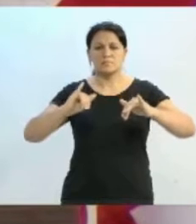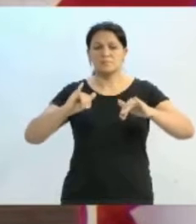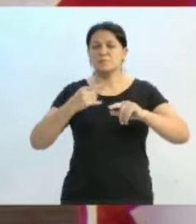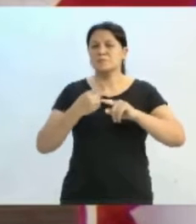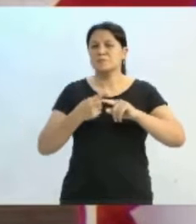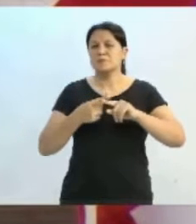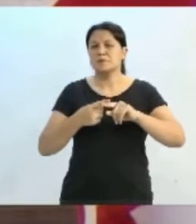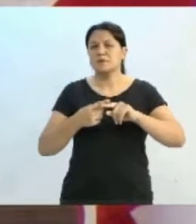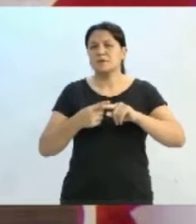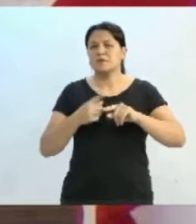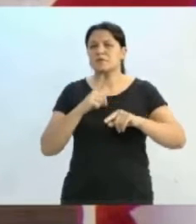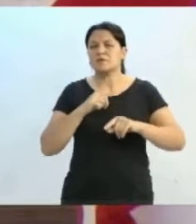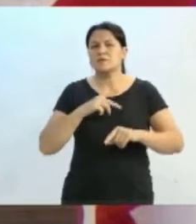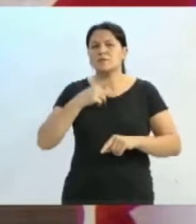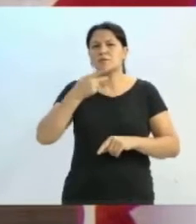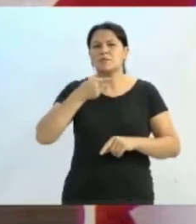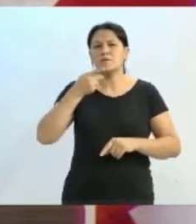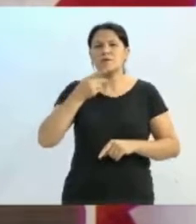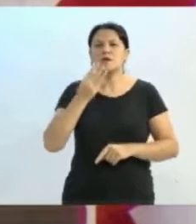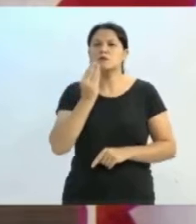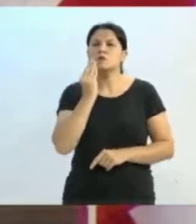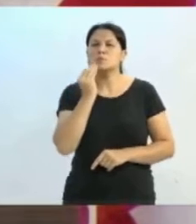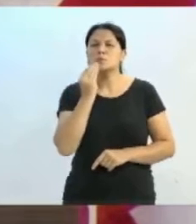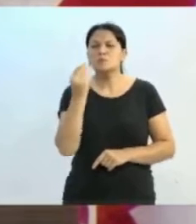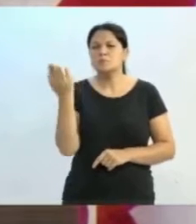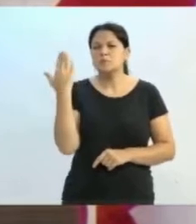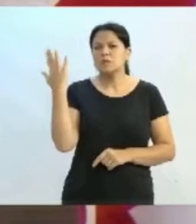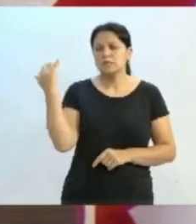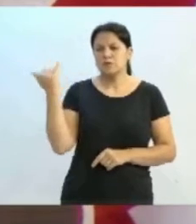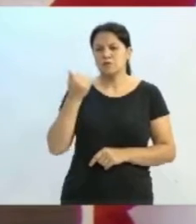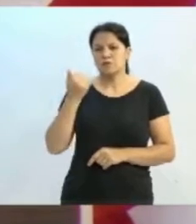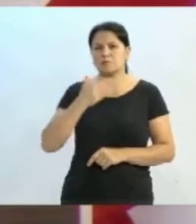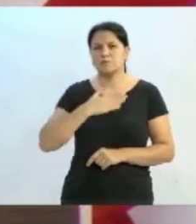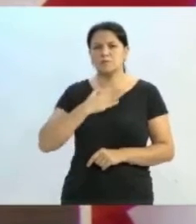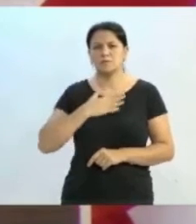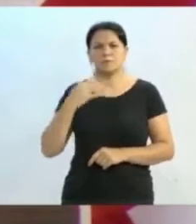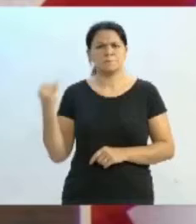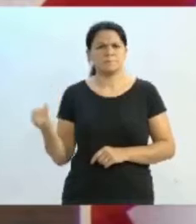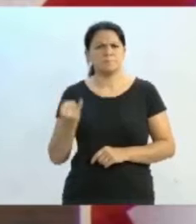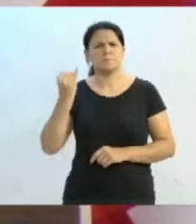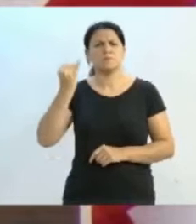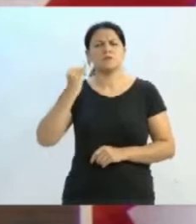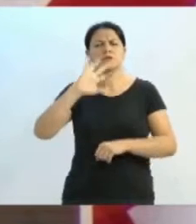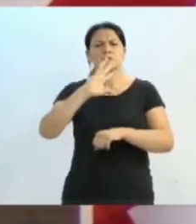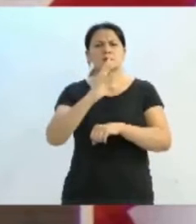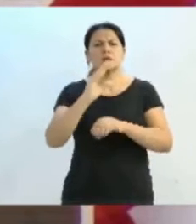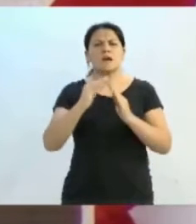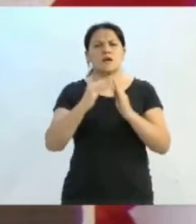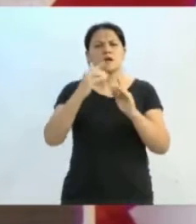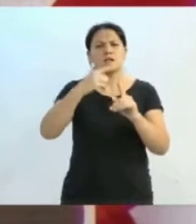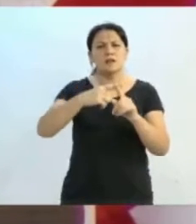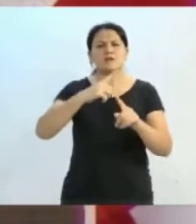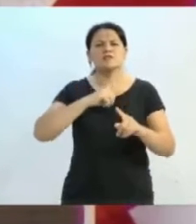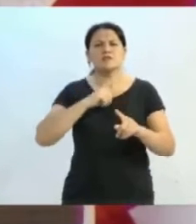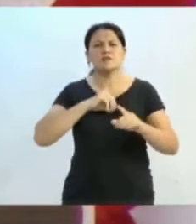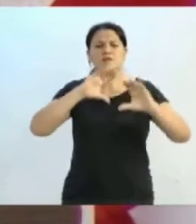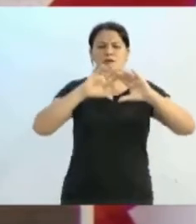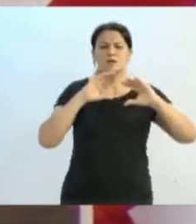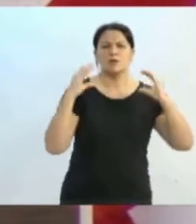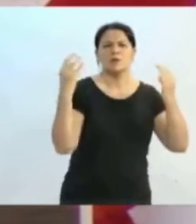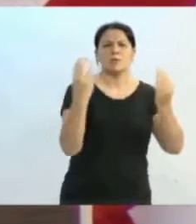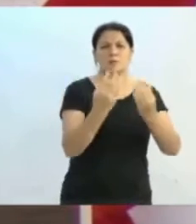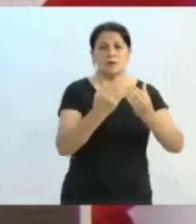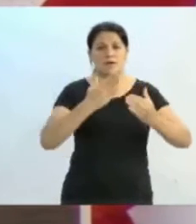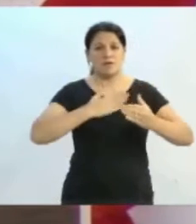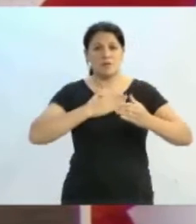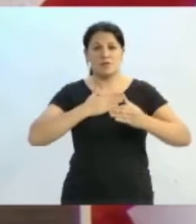uma das uma fala que o vereador Bruno me fez um dia a importância que a igreja tem na comunidade nós não e eu me